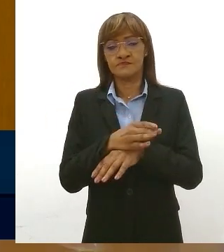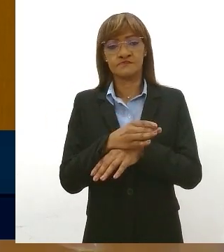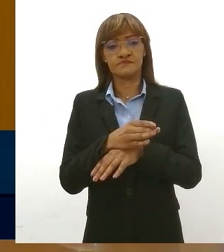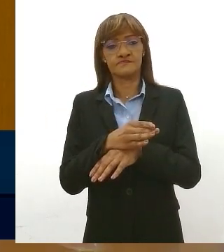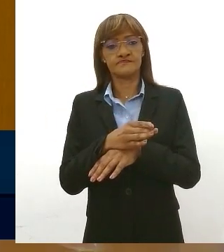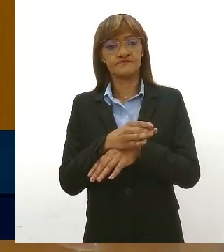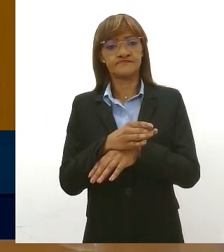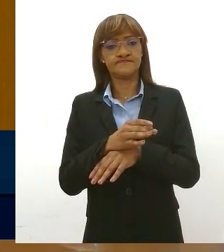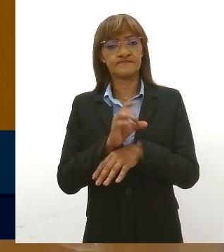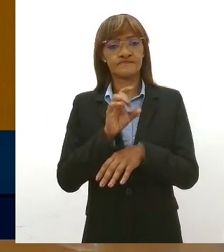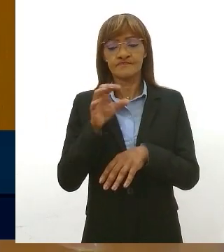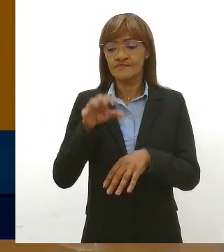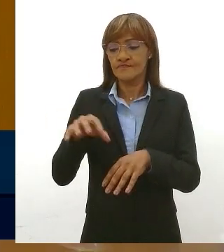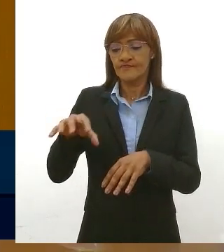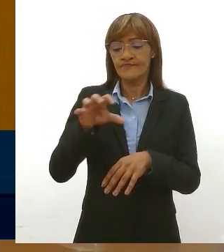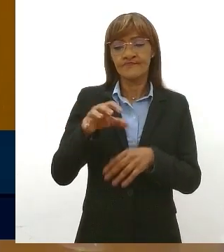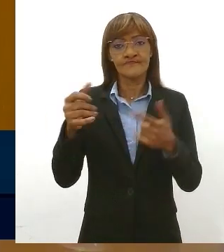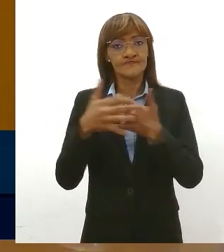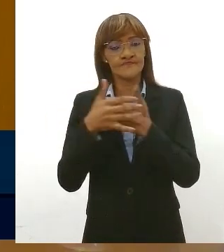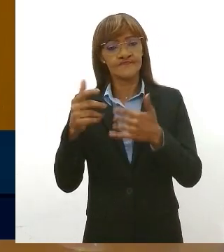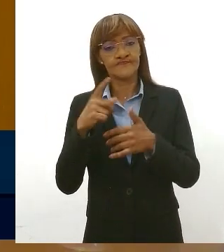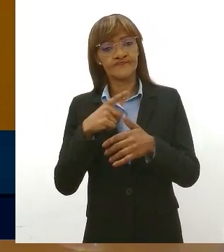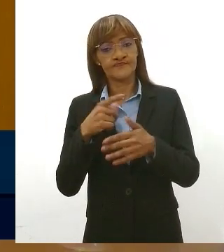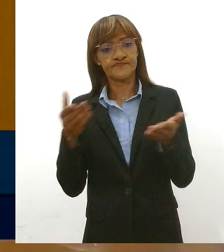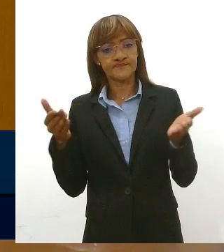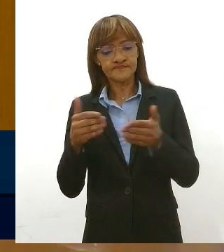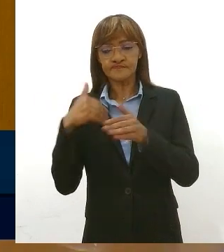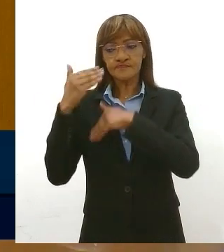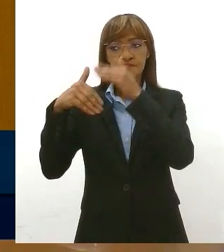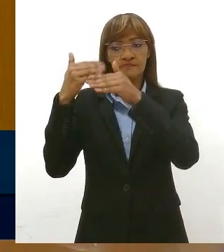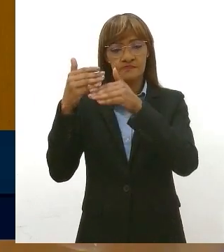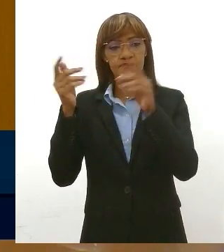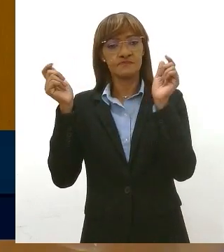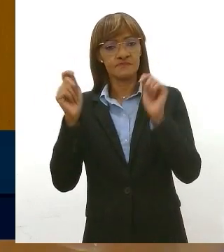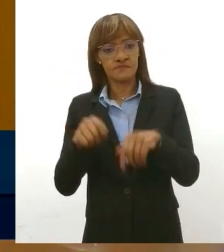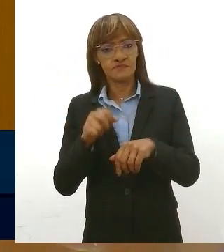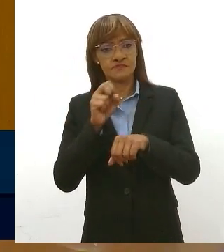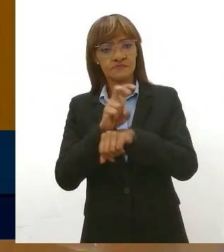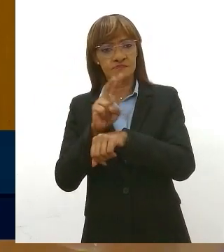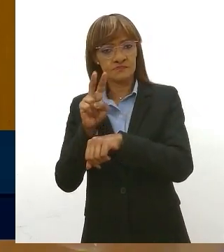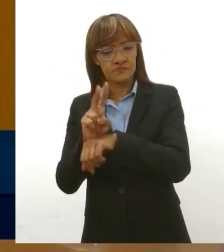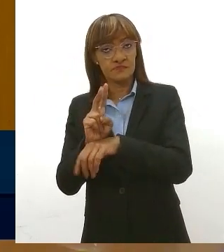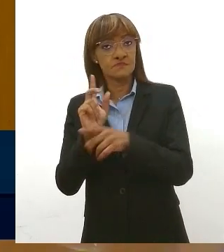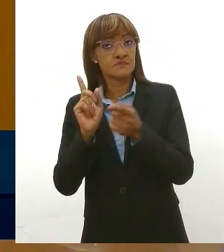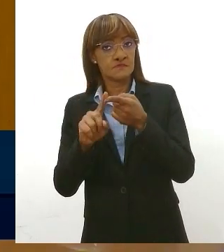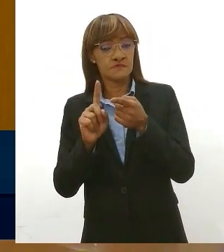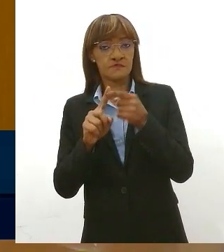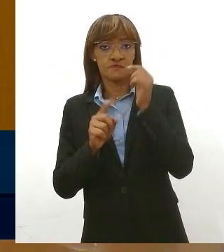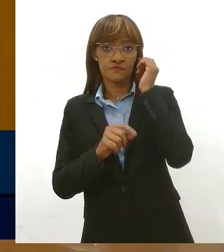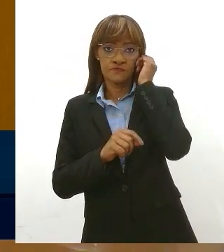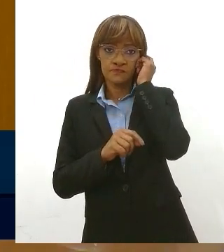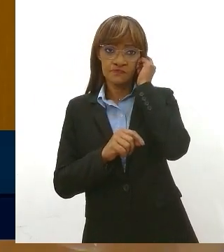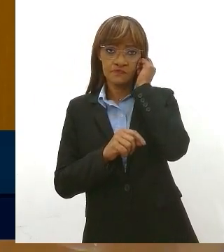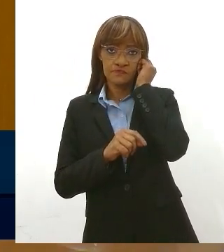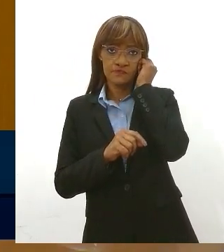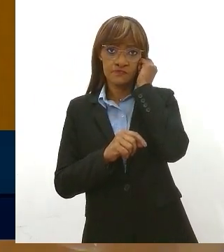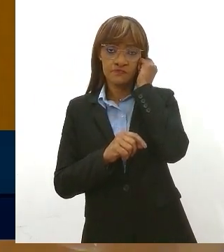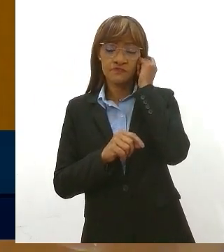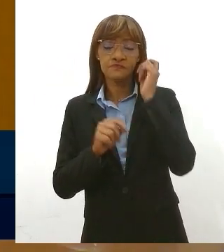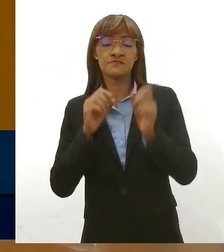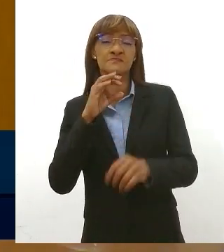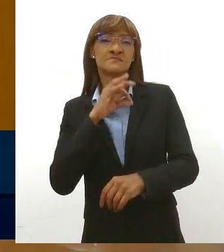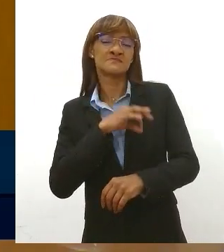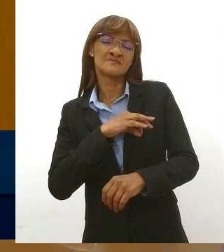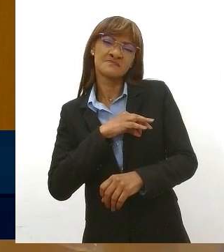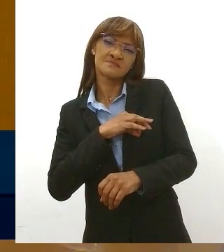condição muito de avançar, gerar emprego, emprego inclusive com salários maiores do que a média, né, de que nós